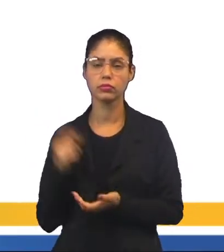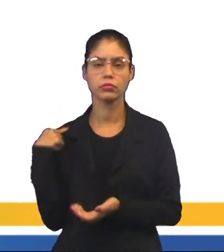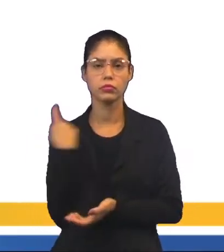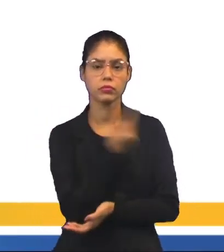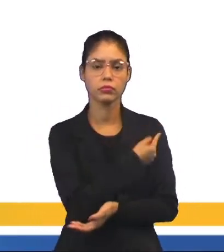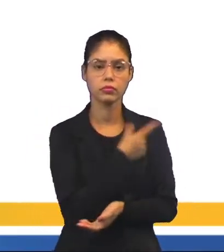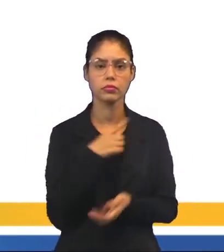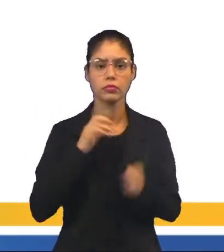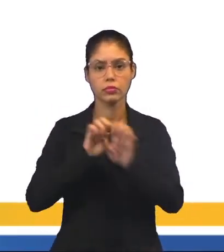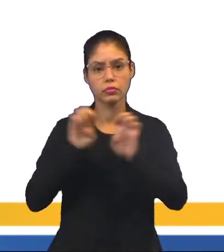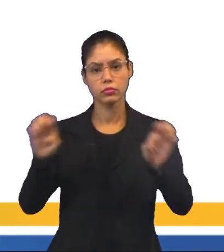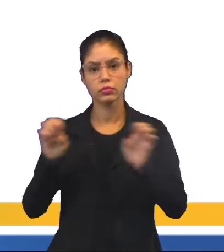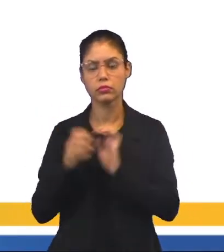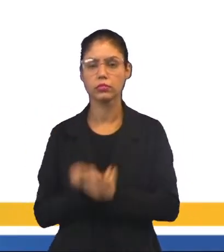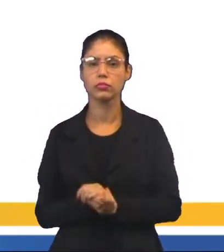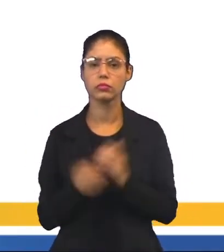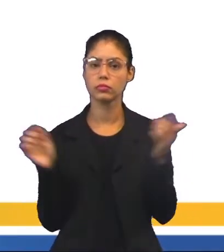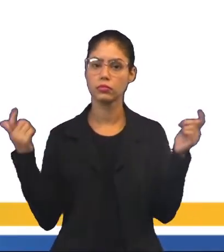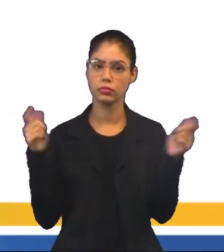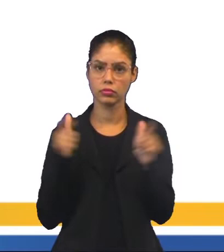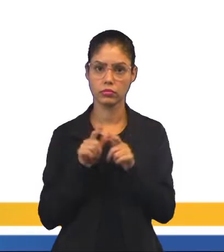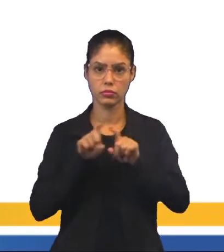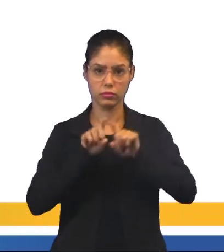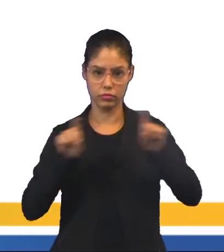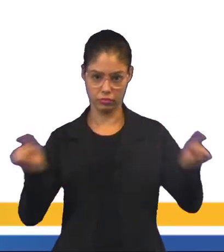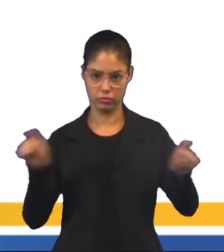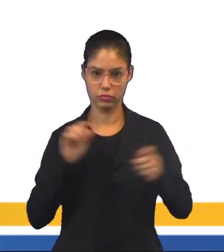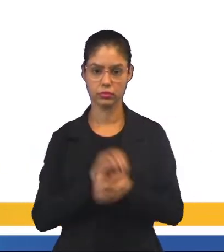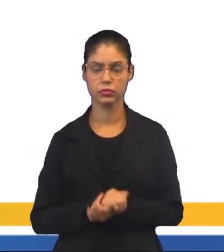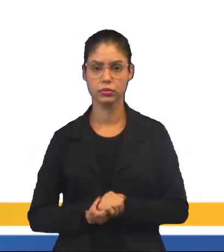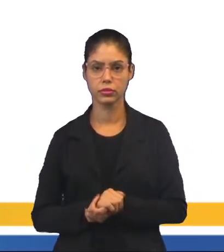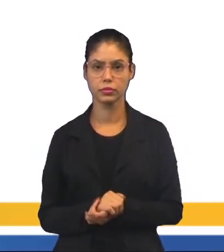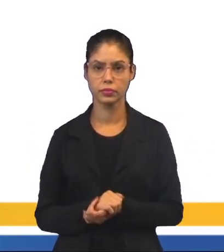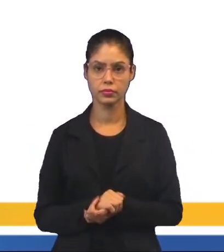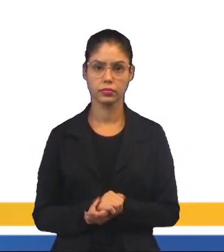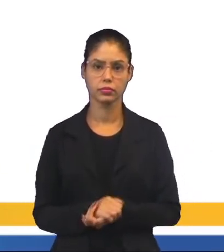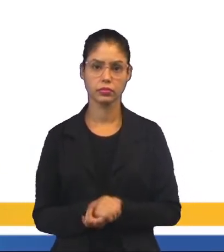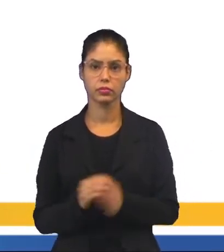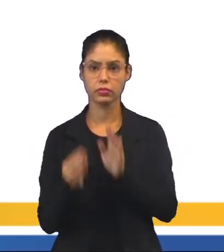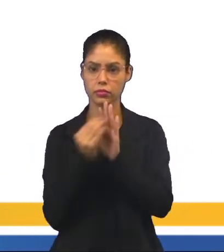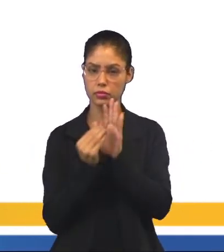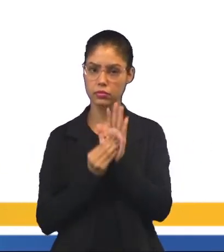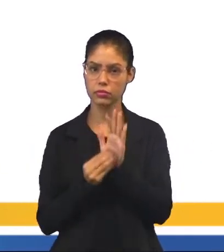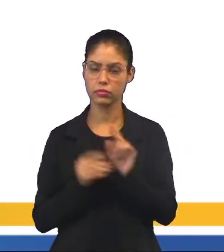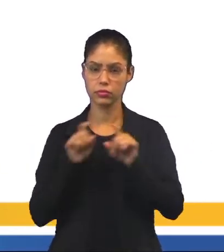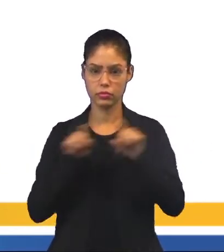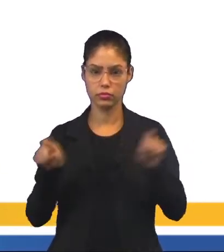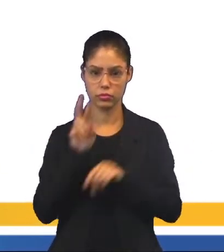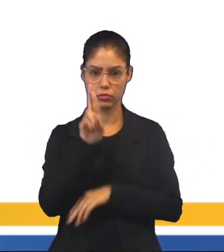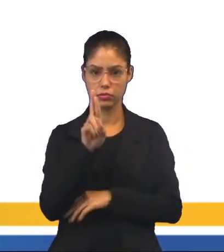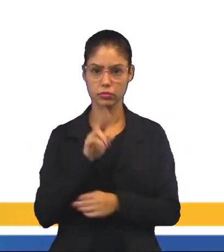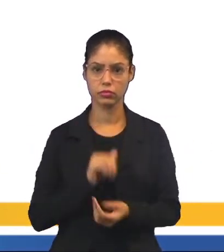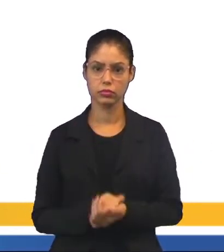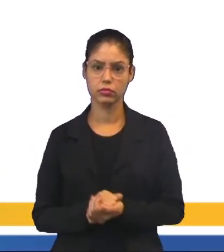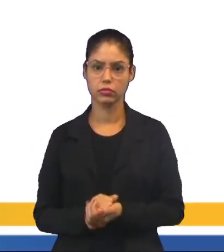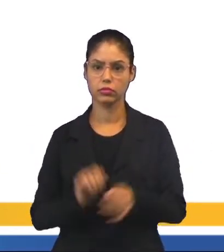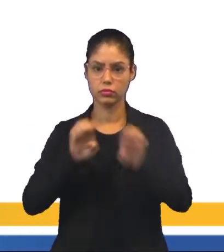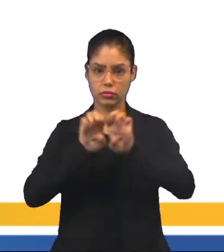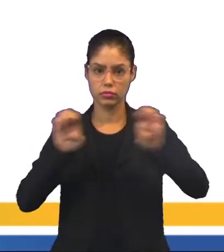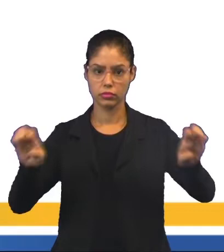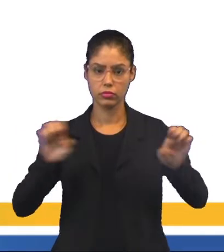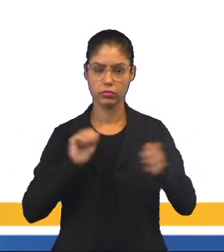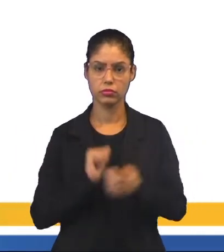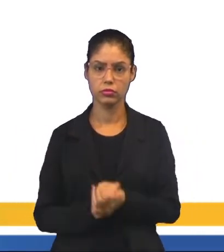ter a equação reduzida da reta. Dada uma reta R de